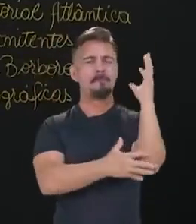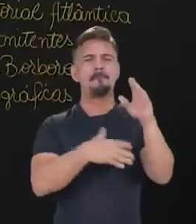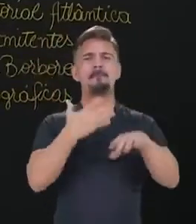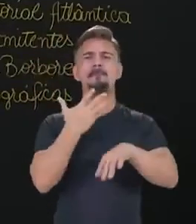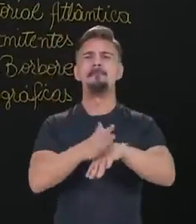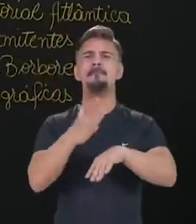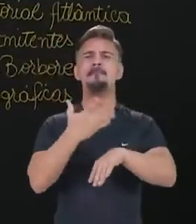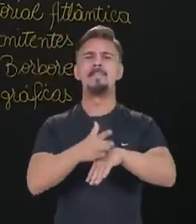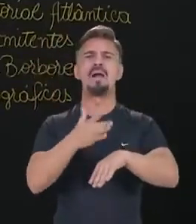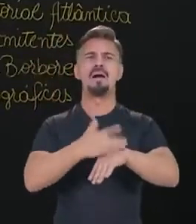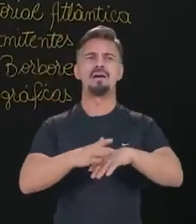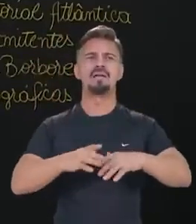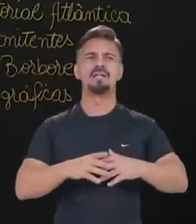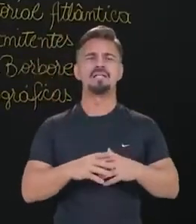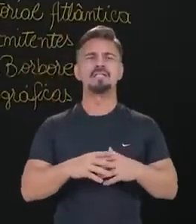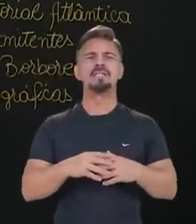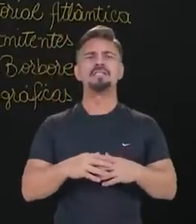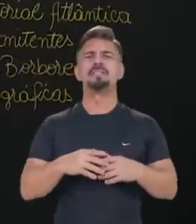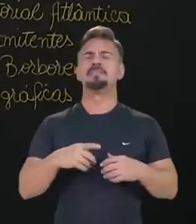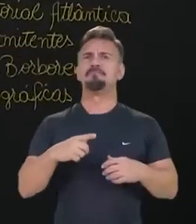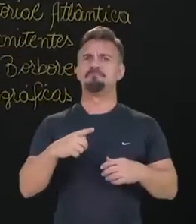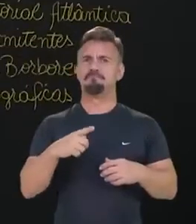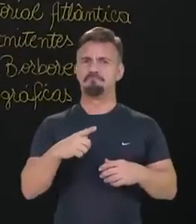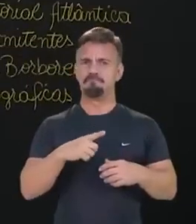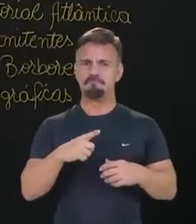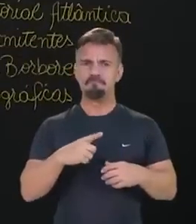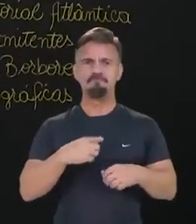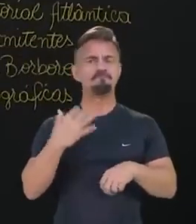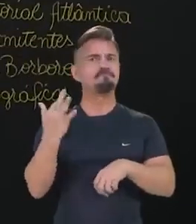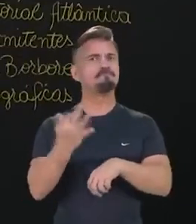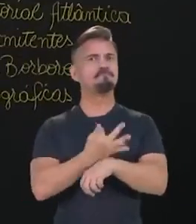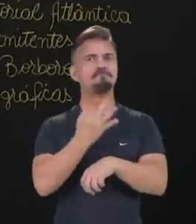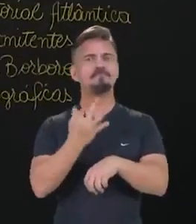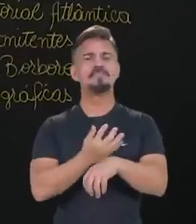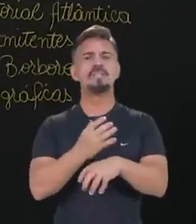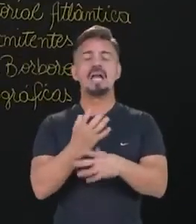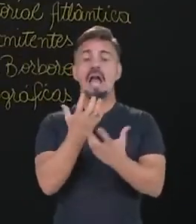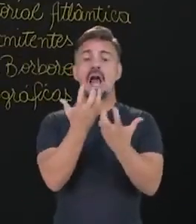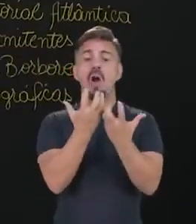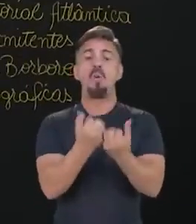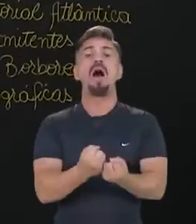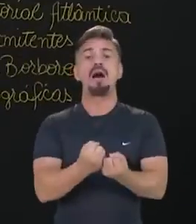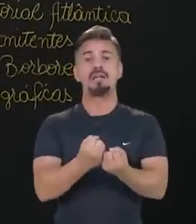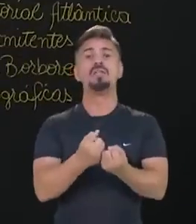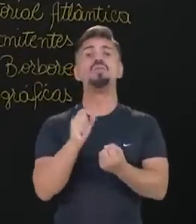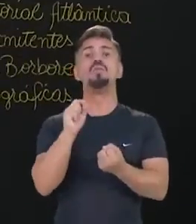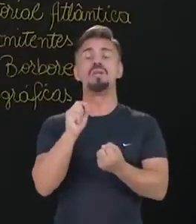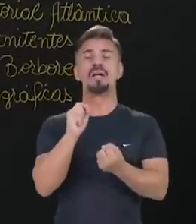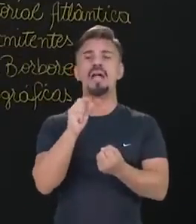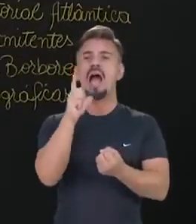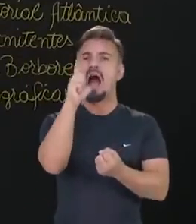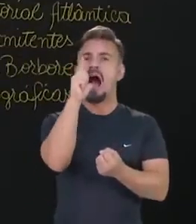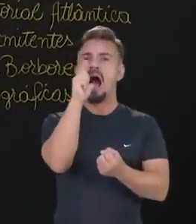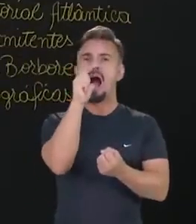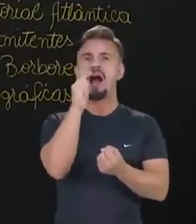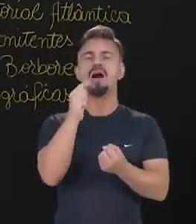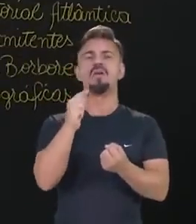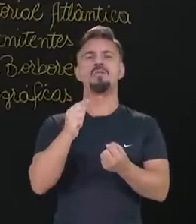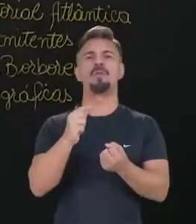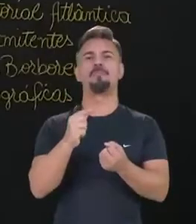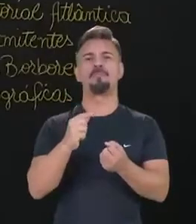que consegue aguentar aí uma quantidade de água constante devido às